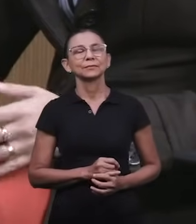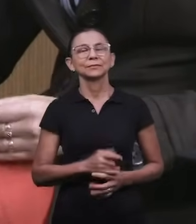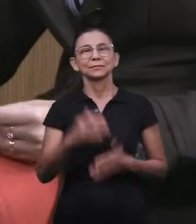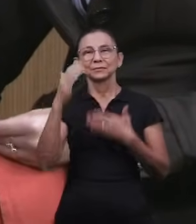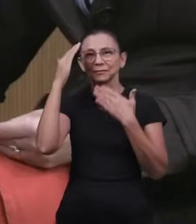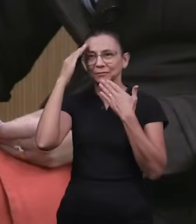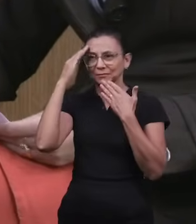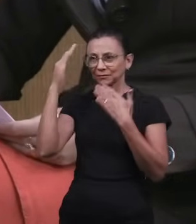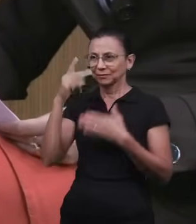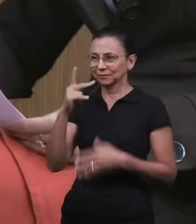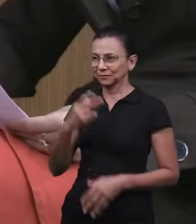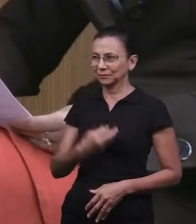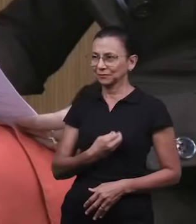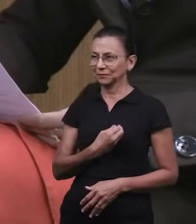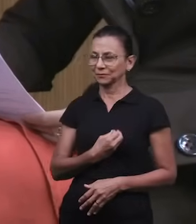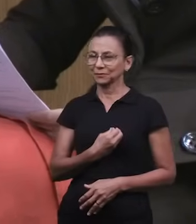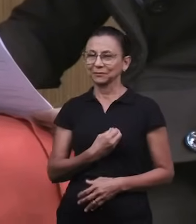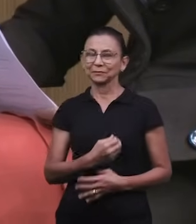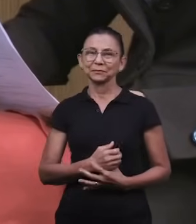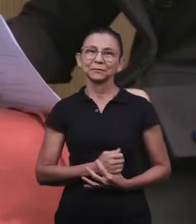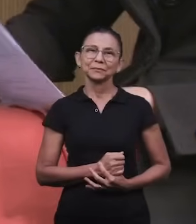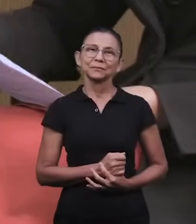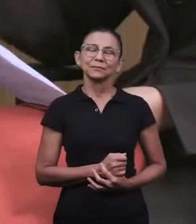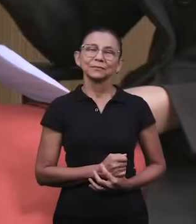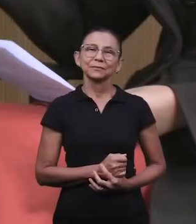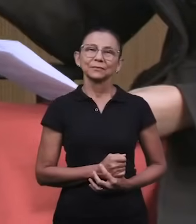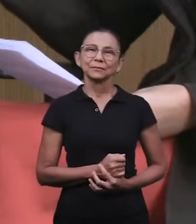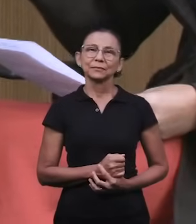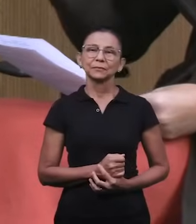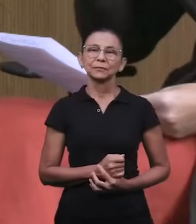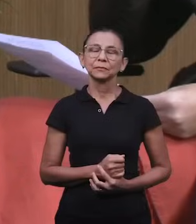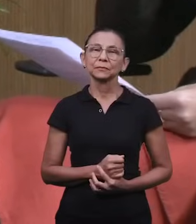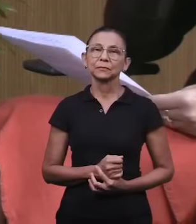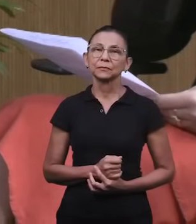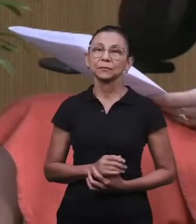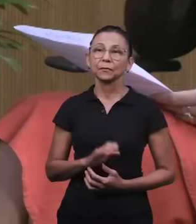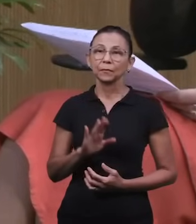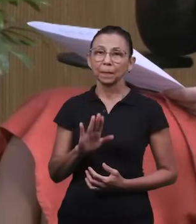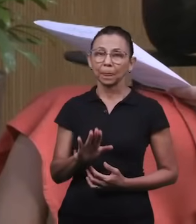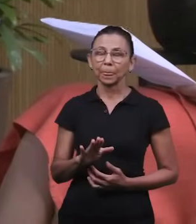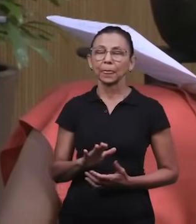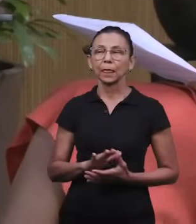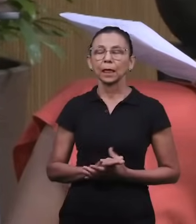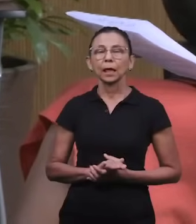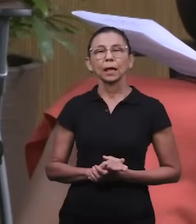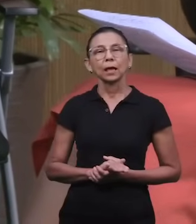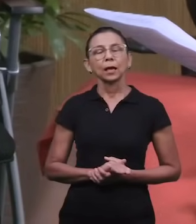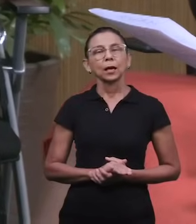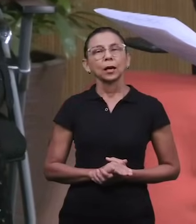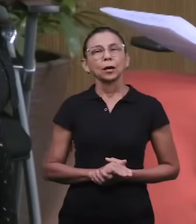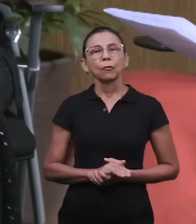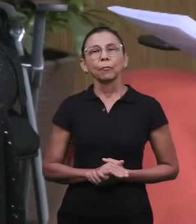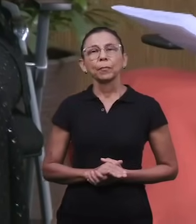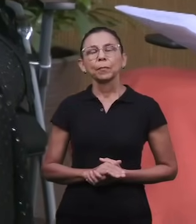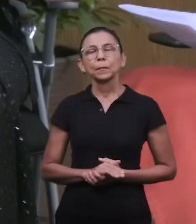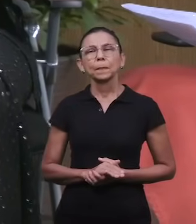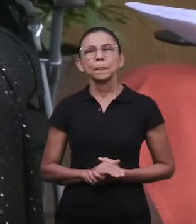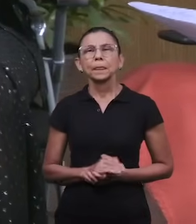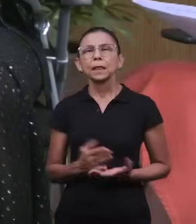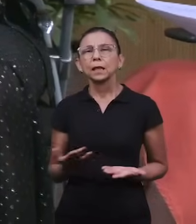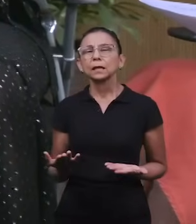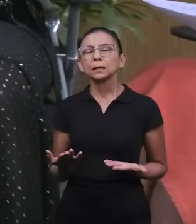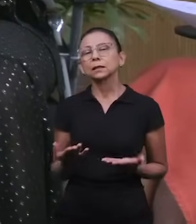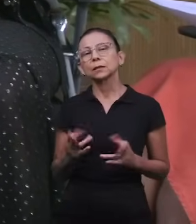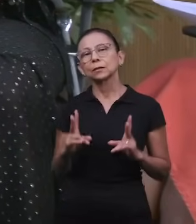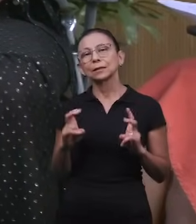Victória Scarpino. Muito obrigada por vocês estarem aqui. E antes de eu chamar a primeira pergunta, eu queria fazer uma pergunta para o pastor, porque